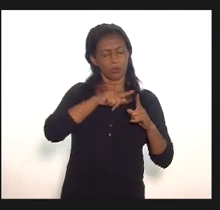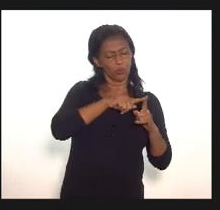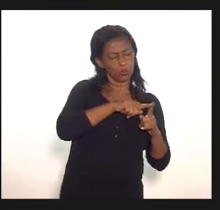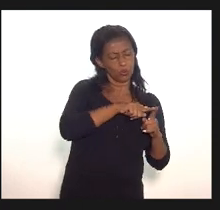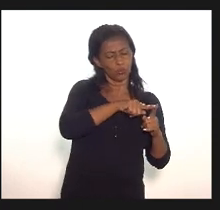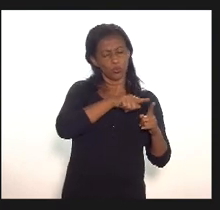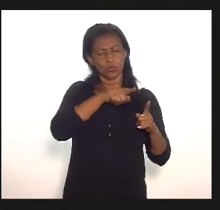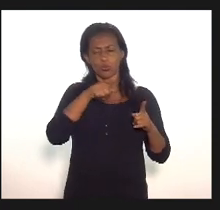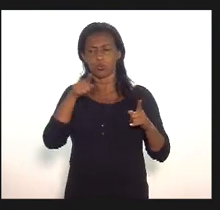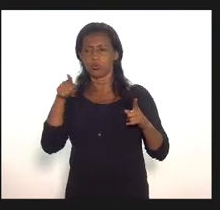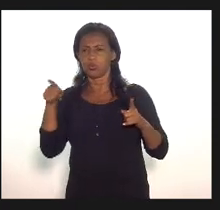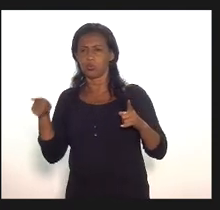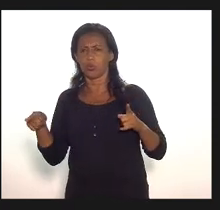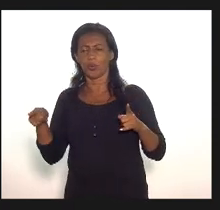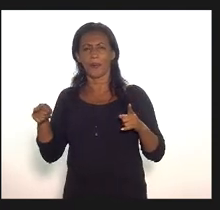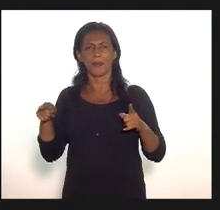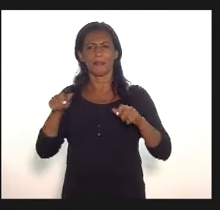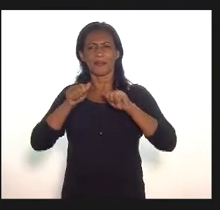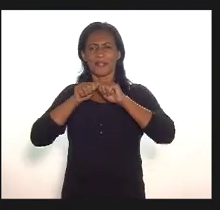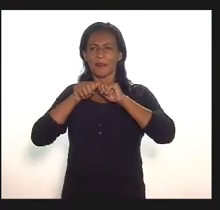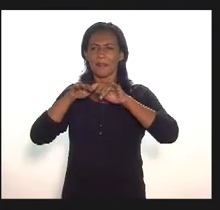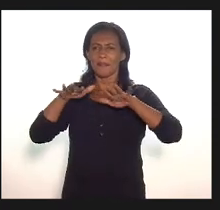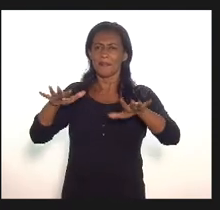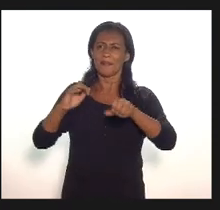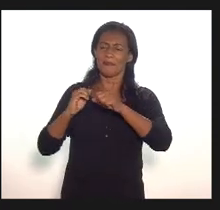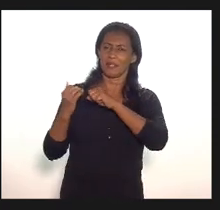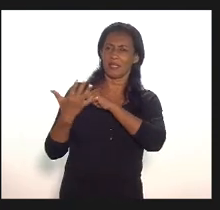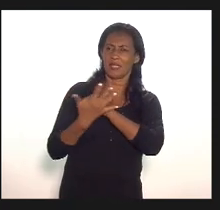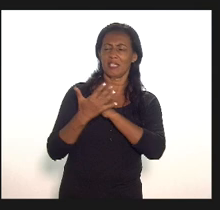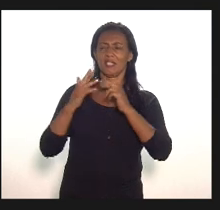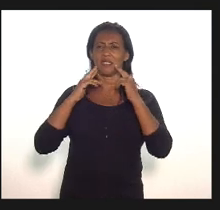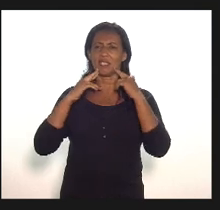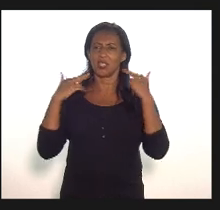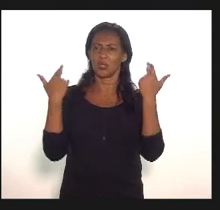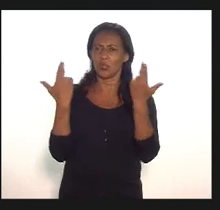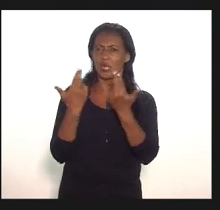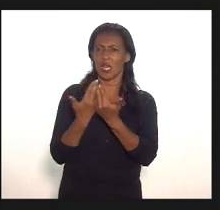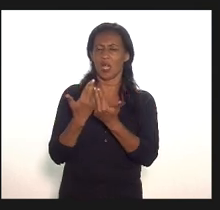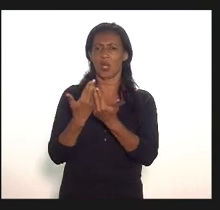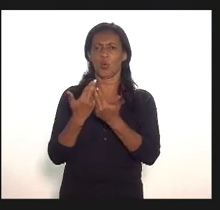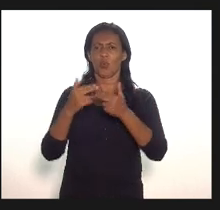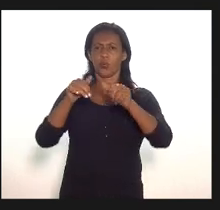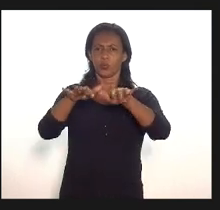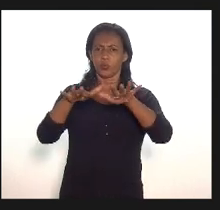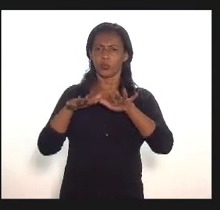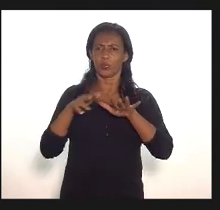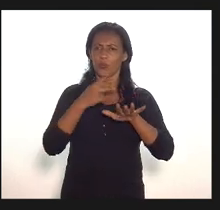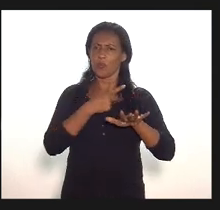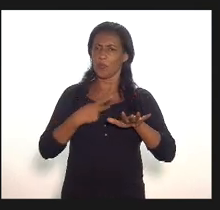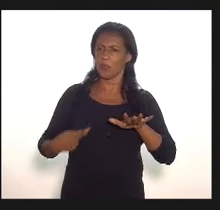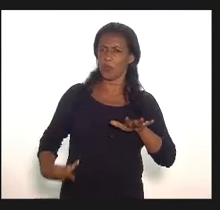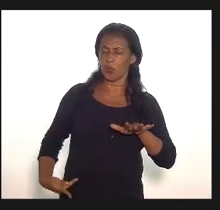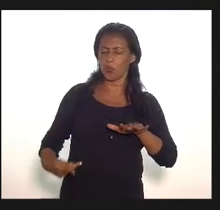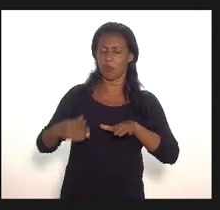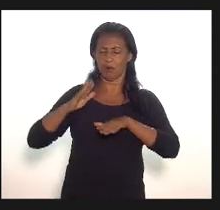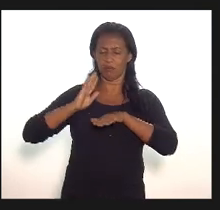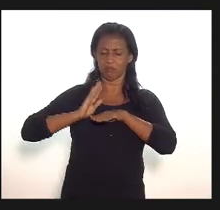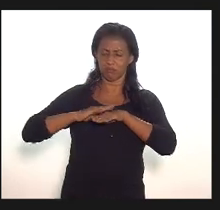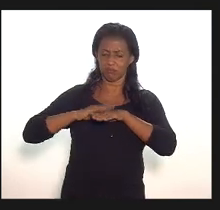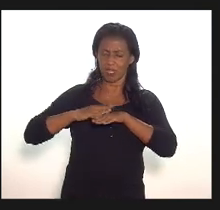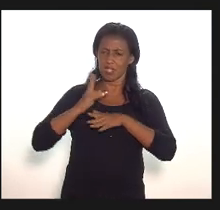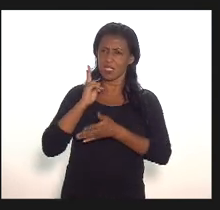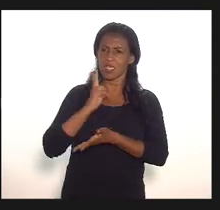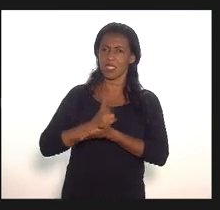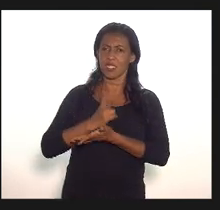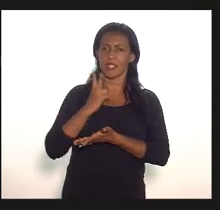as sessões ordinárias, reuniões de comissões, audiências públicas, nós estamos sempre